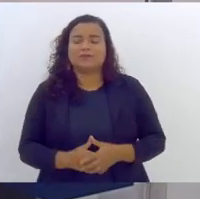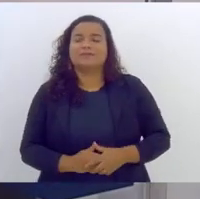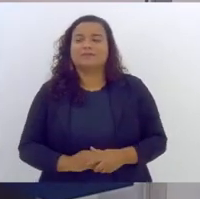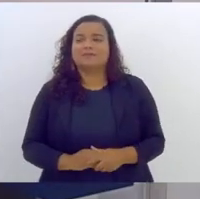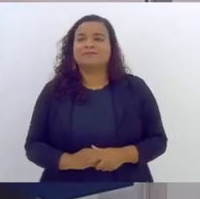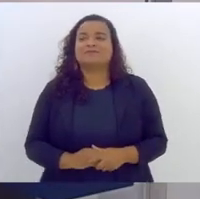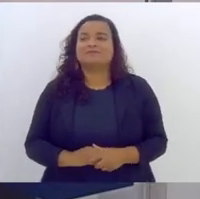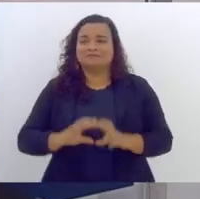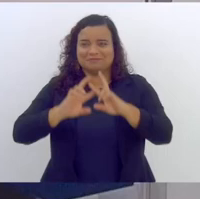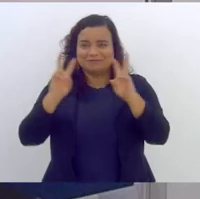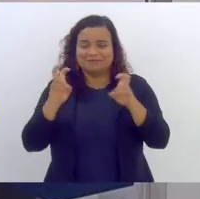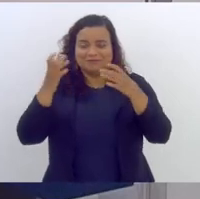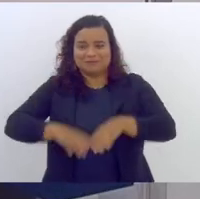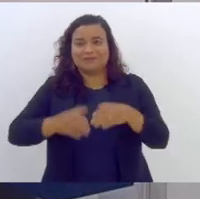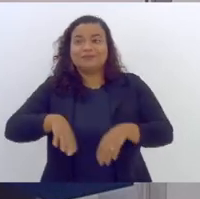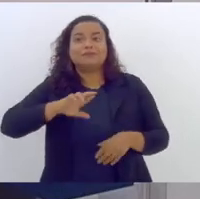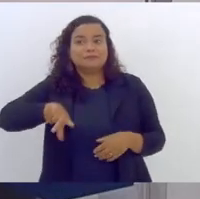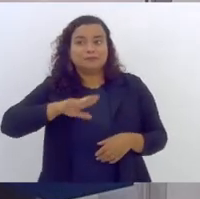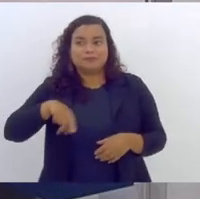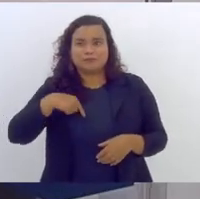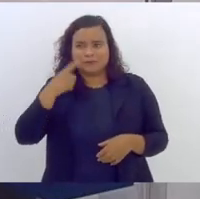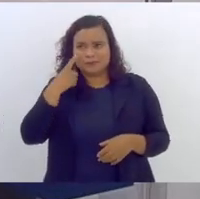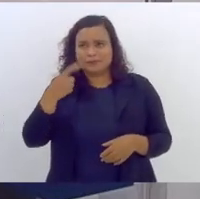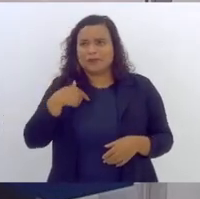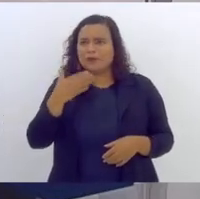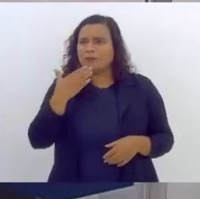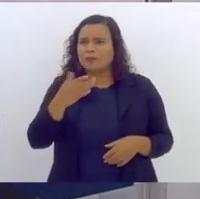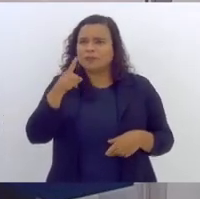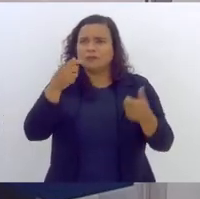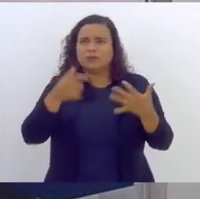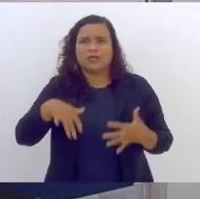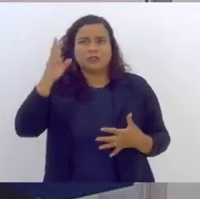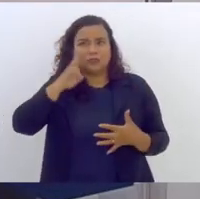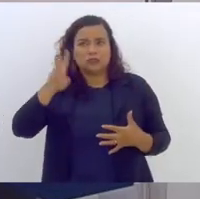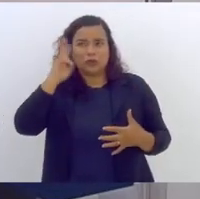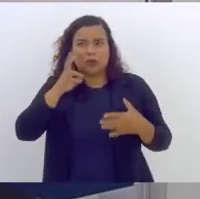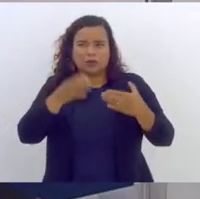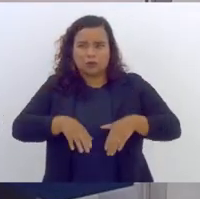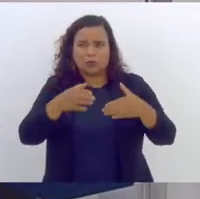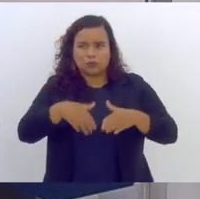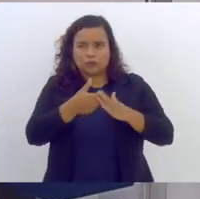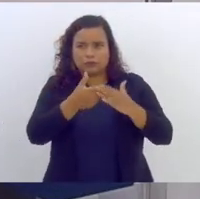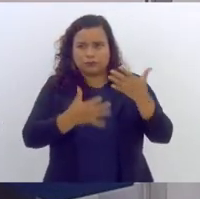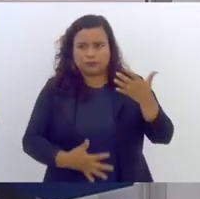adido não é concursado André vou pedir para você falar um pouco do histórico do concurso